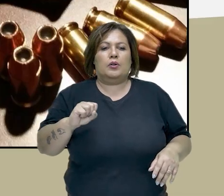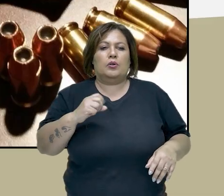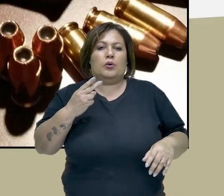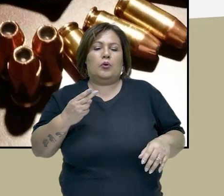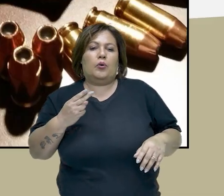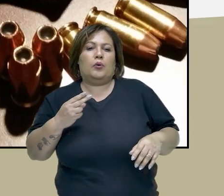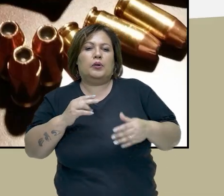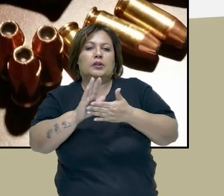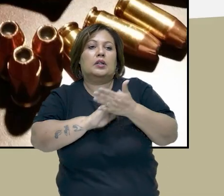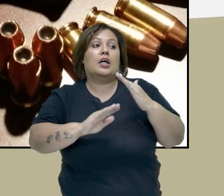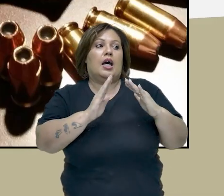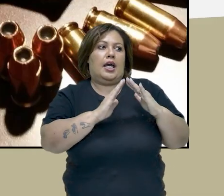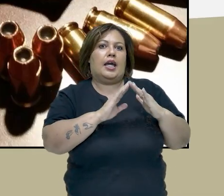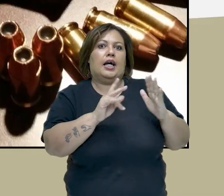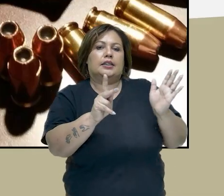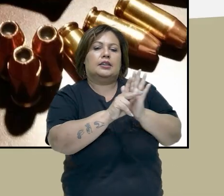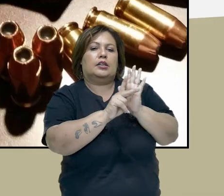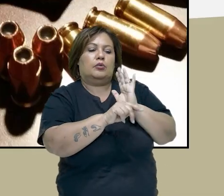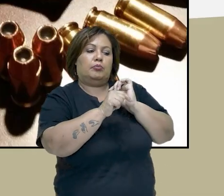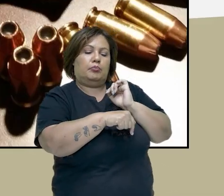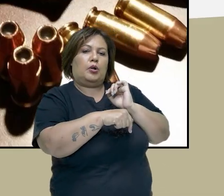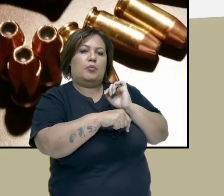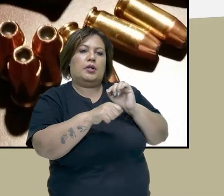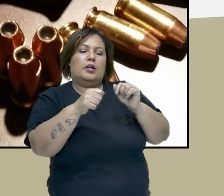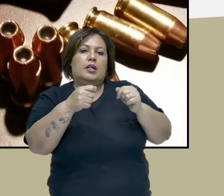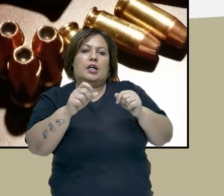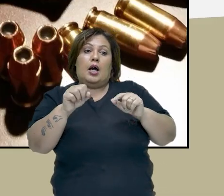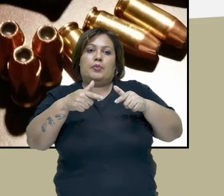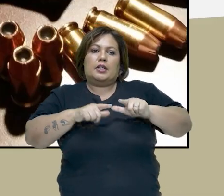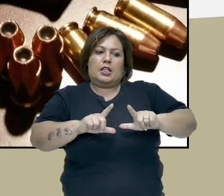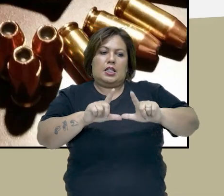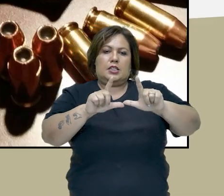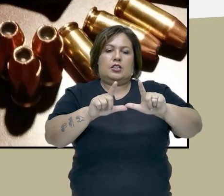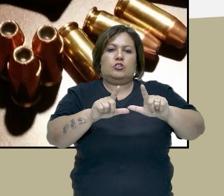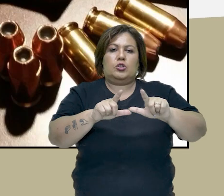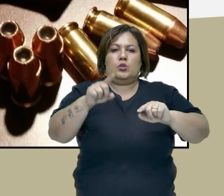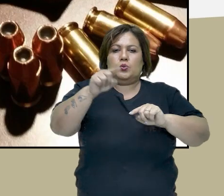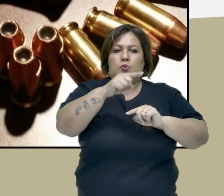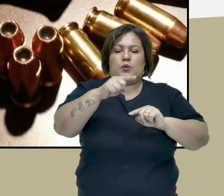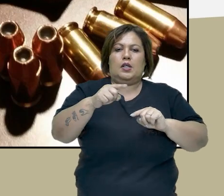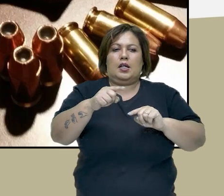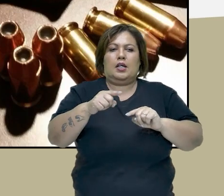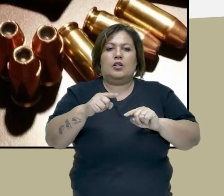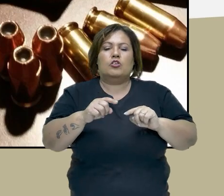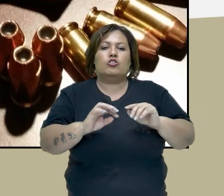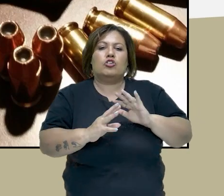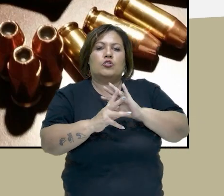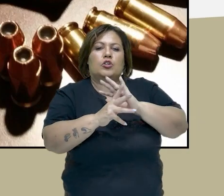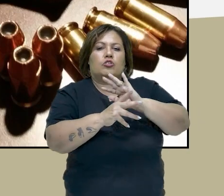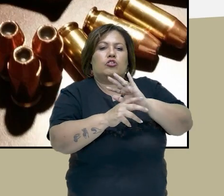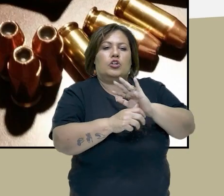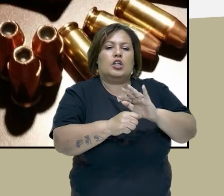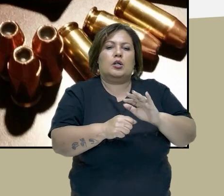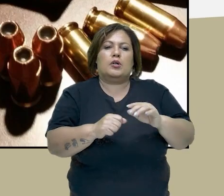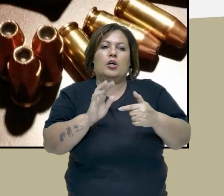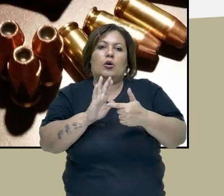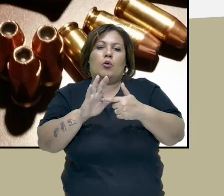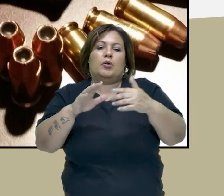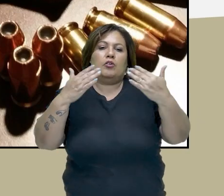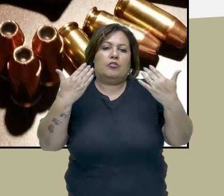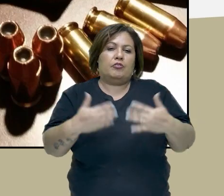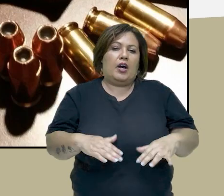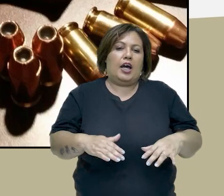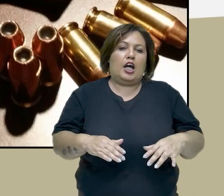ocupação lícita e residência fixa, apresentar certidões negativas de antecedentes criminais, comprovar a